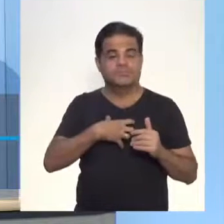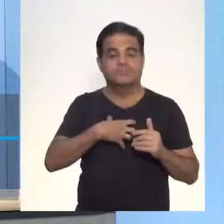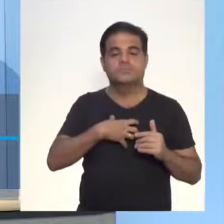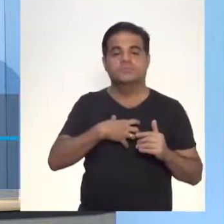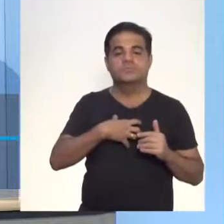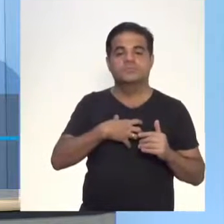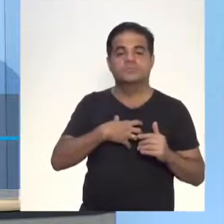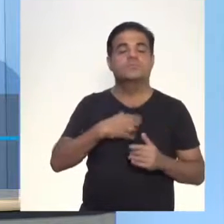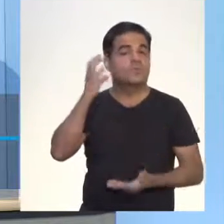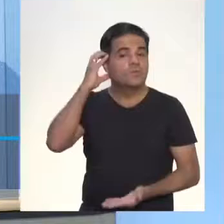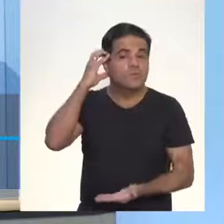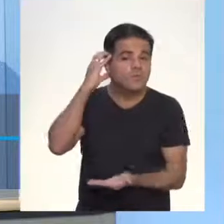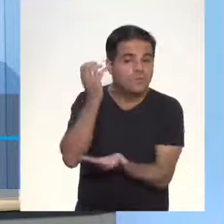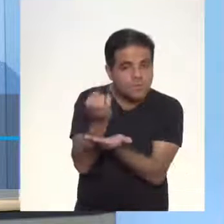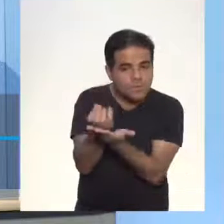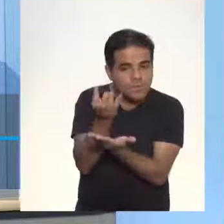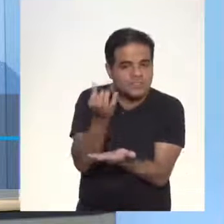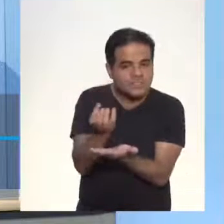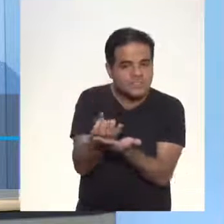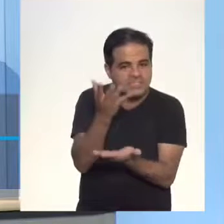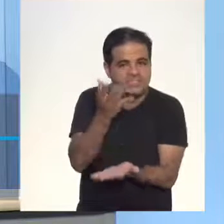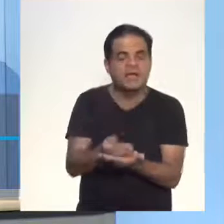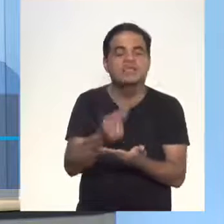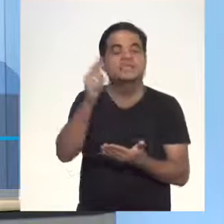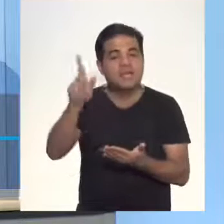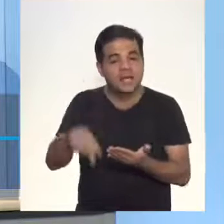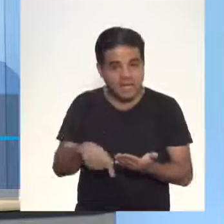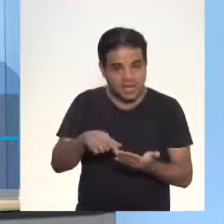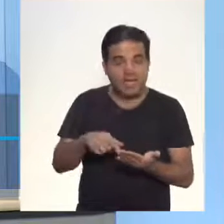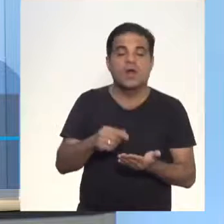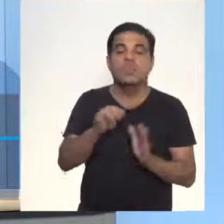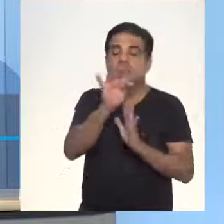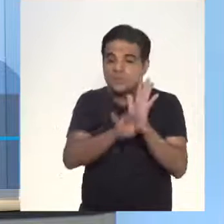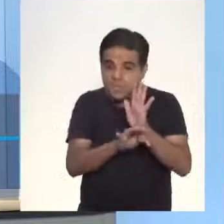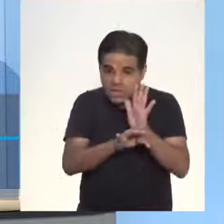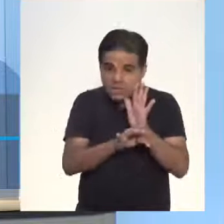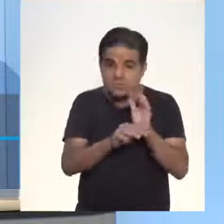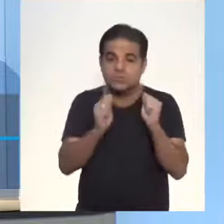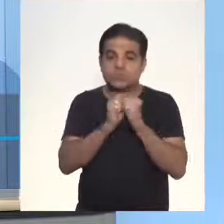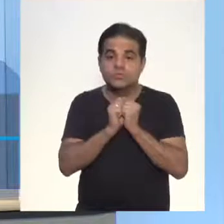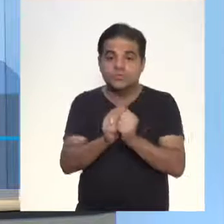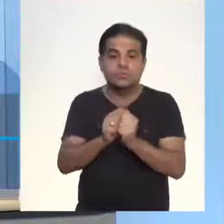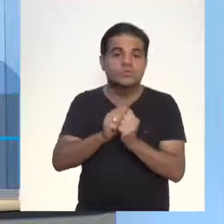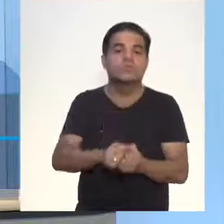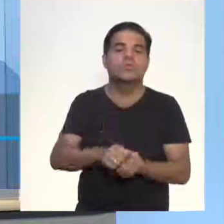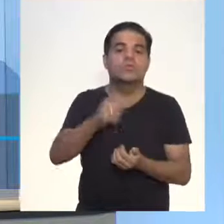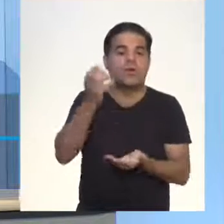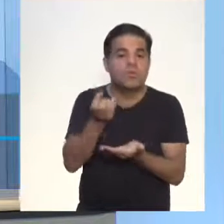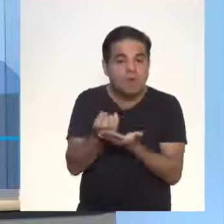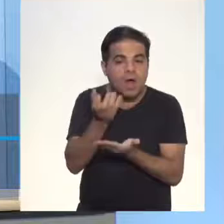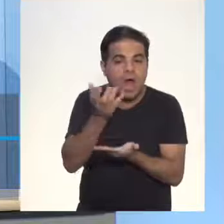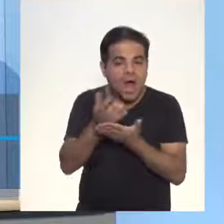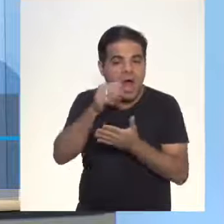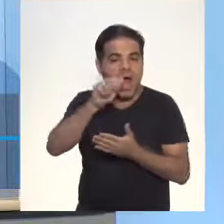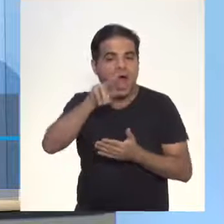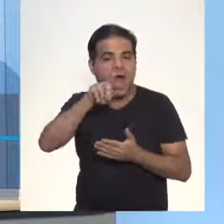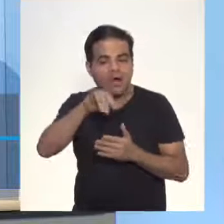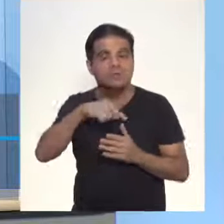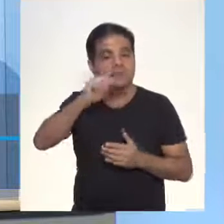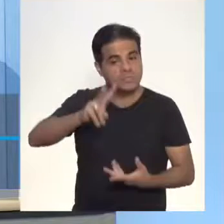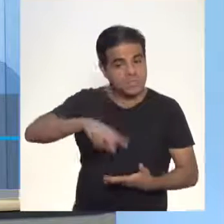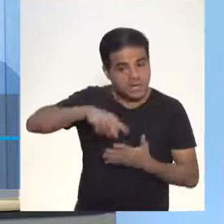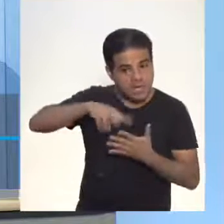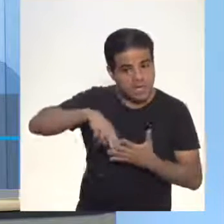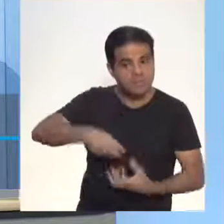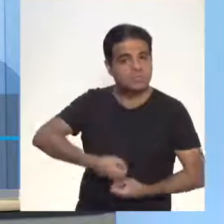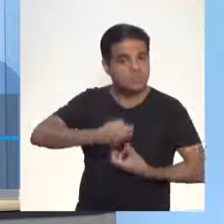falamos do podcast, que é um texto em áudio. Depois, nós lemos o poema, que foi o texto que